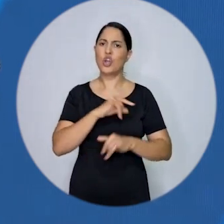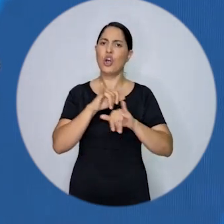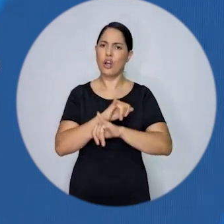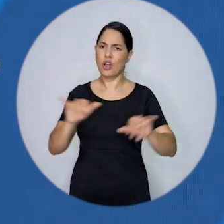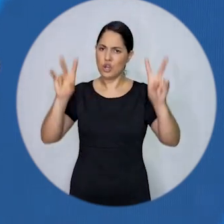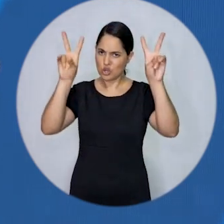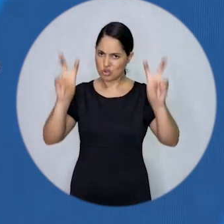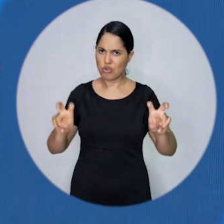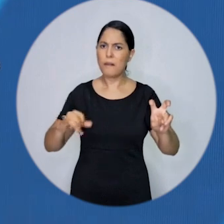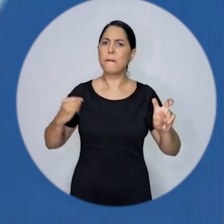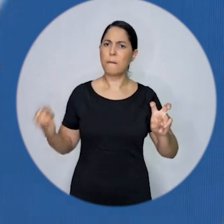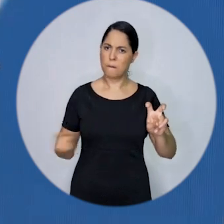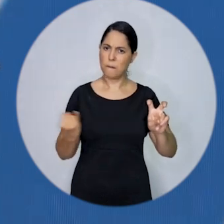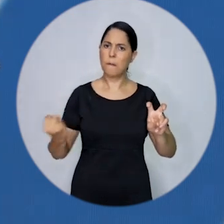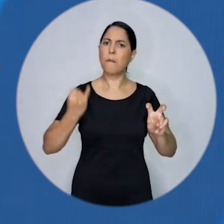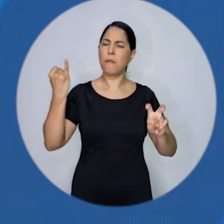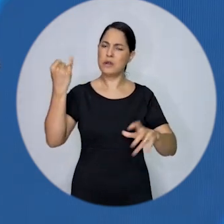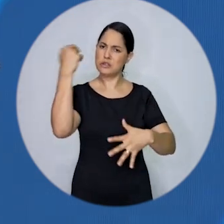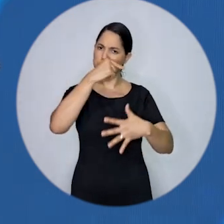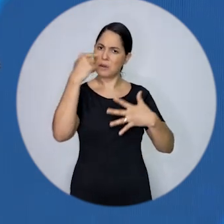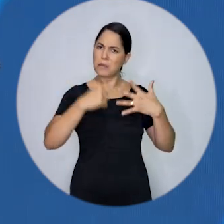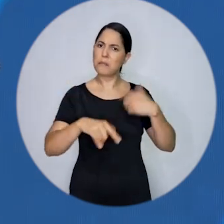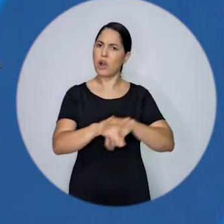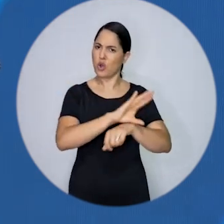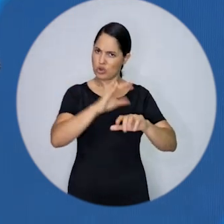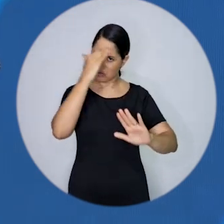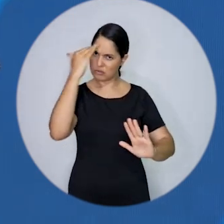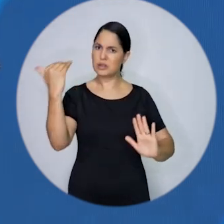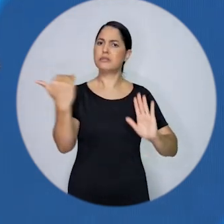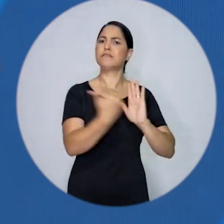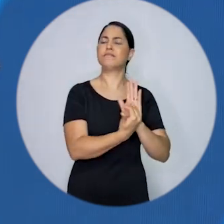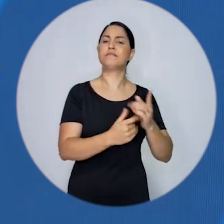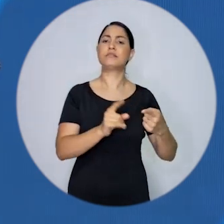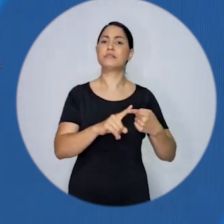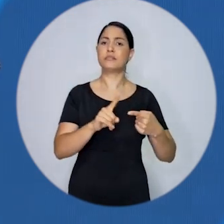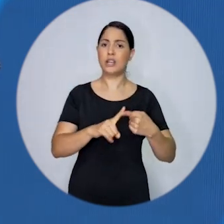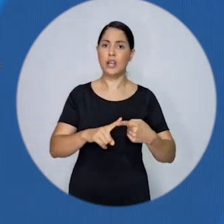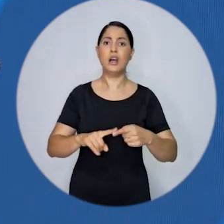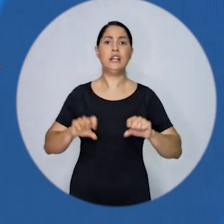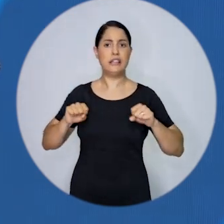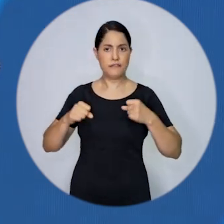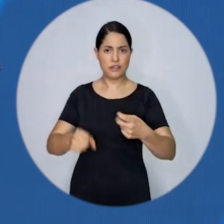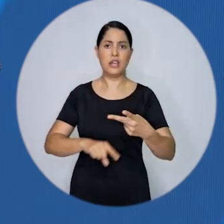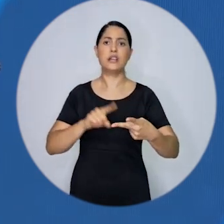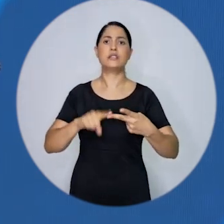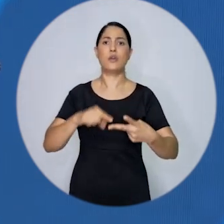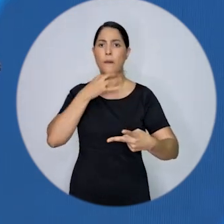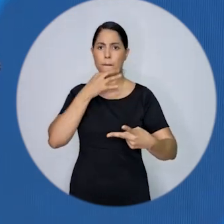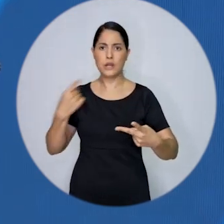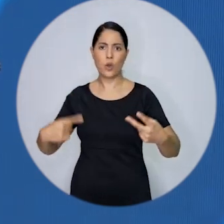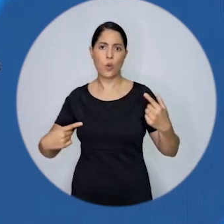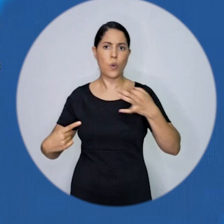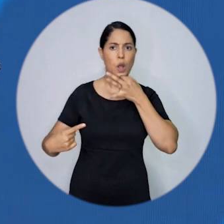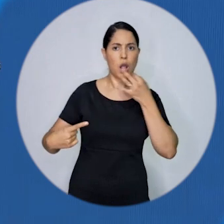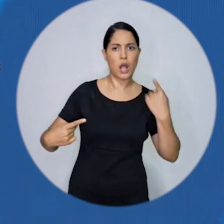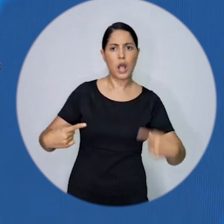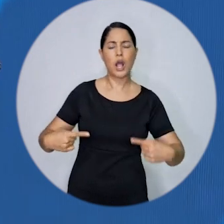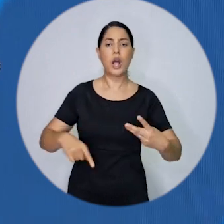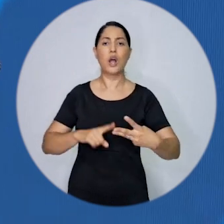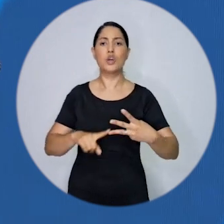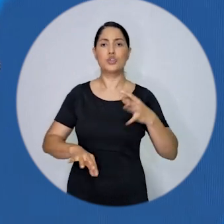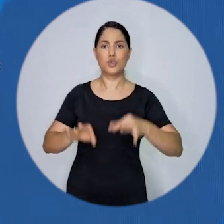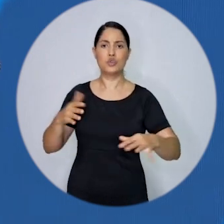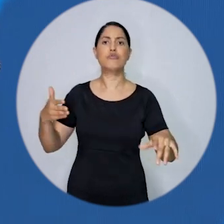e inviolabilidade são vetores da concretização dos princípios constitucionais, a ampla defesa do contraditório e do acesso